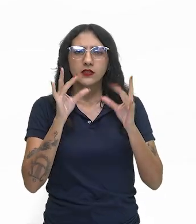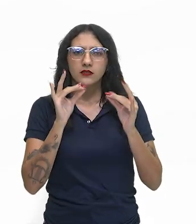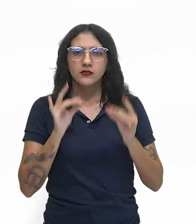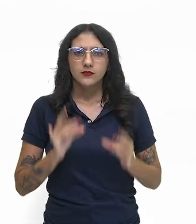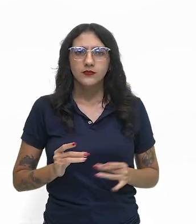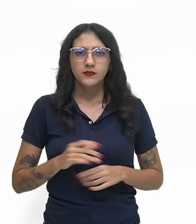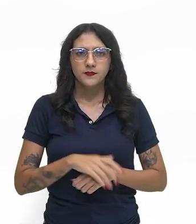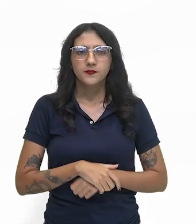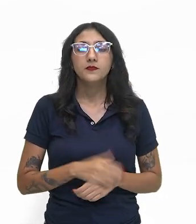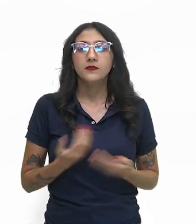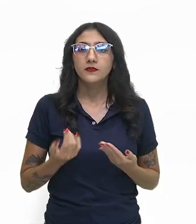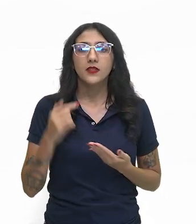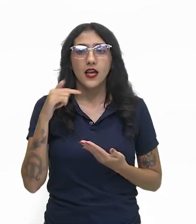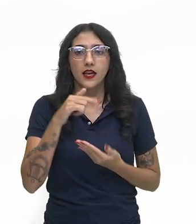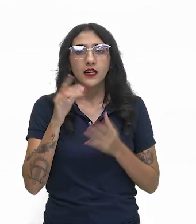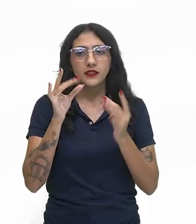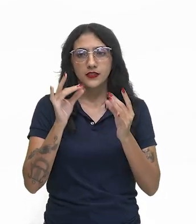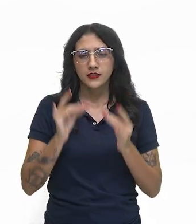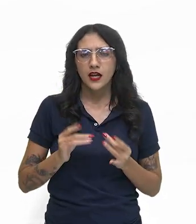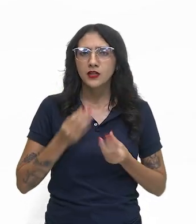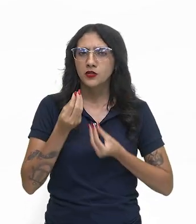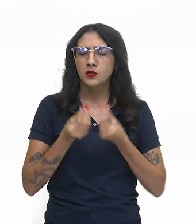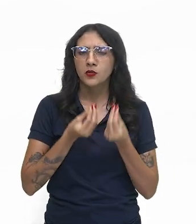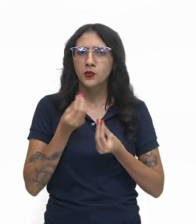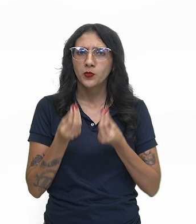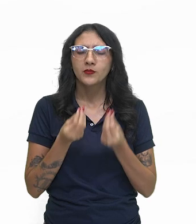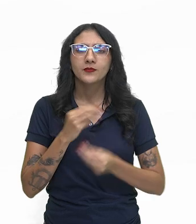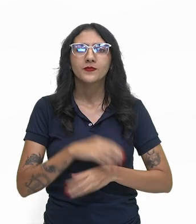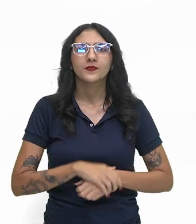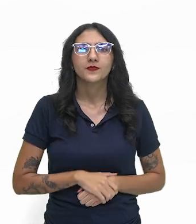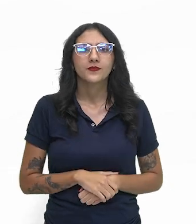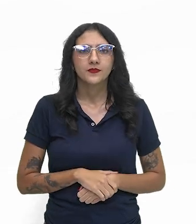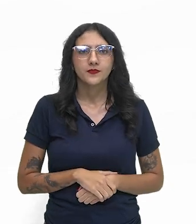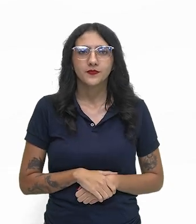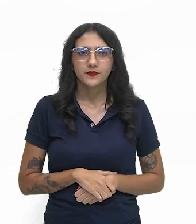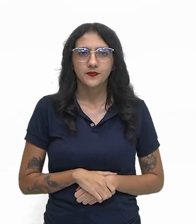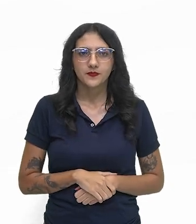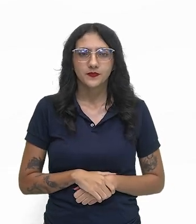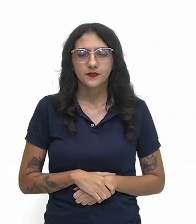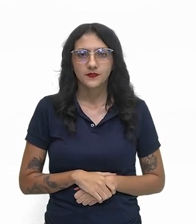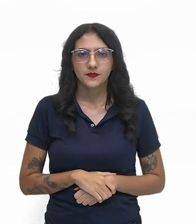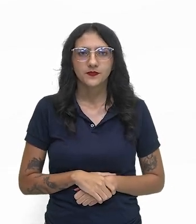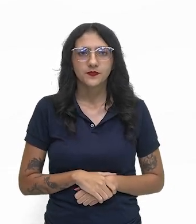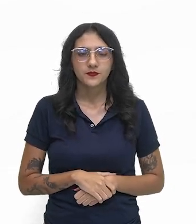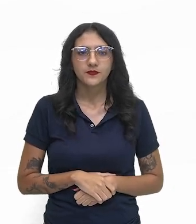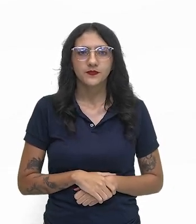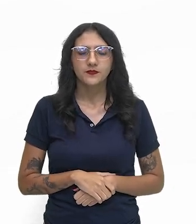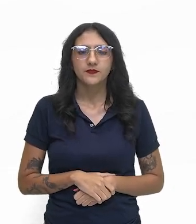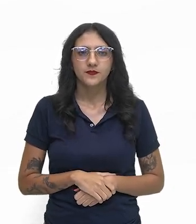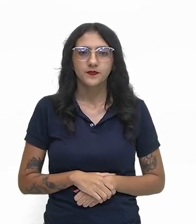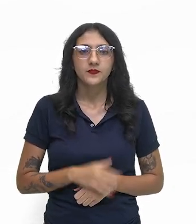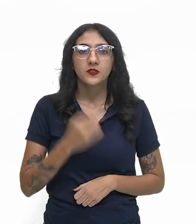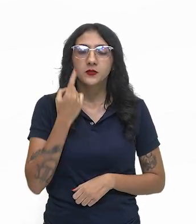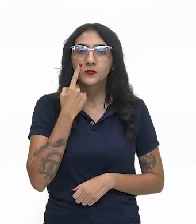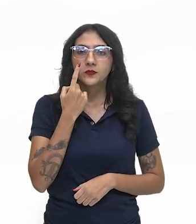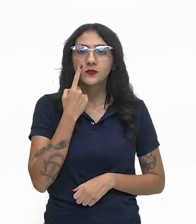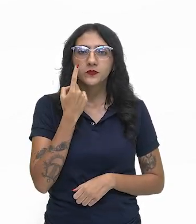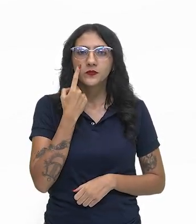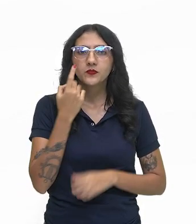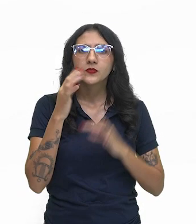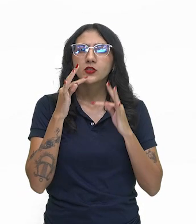Essa primeira lei da inércia quer falar o seguinte, que todo corpo, você tem aí, na lei